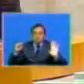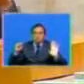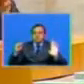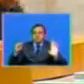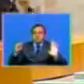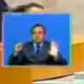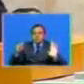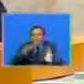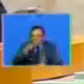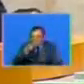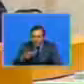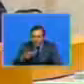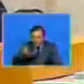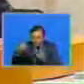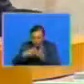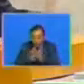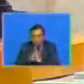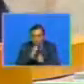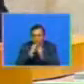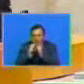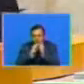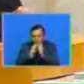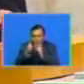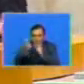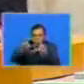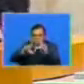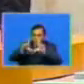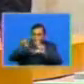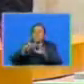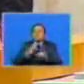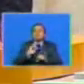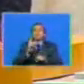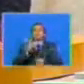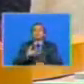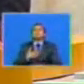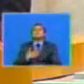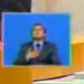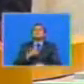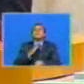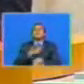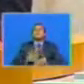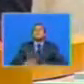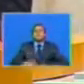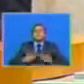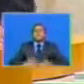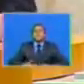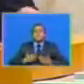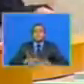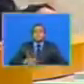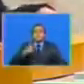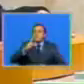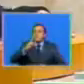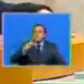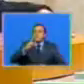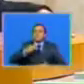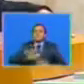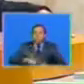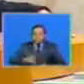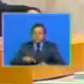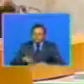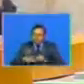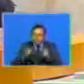Eu falara, quando fui questionado pela imprensa, que seria um pacificador. E durante o ano inteiro